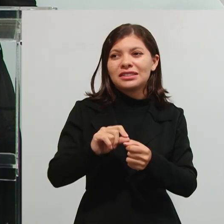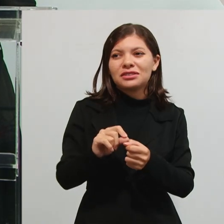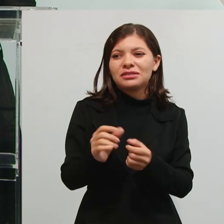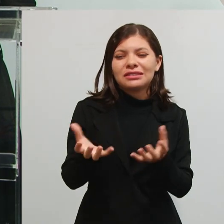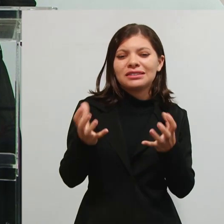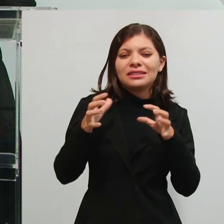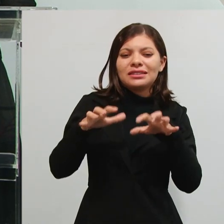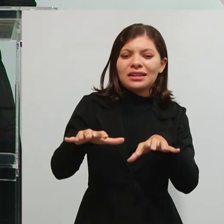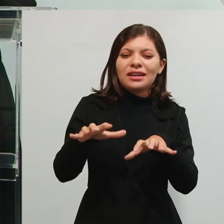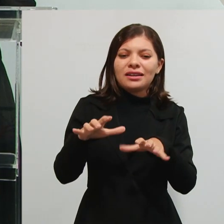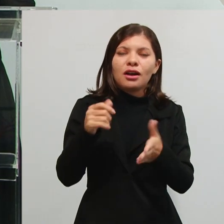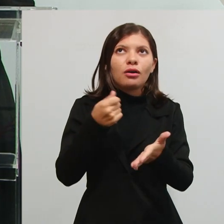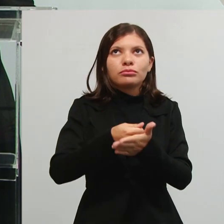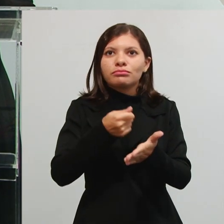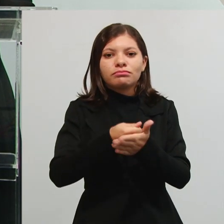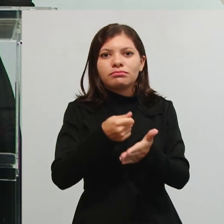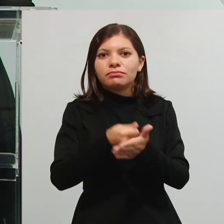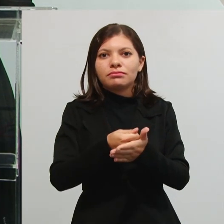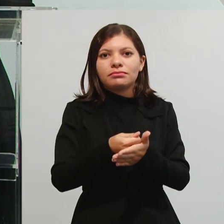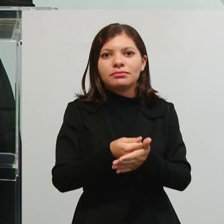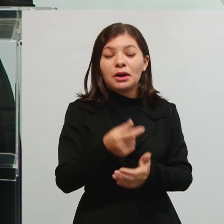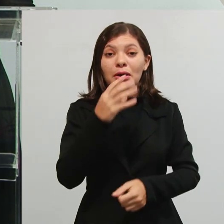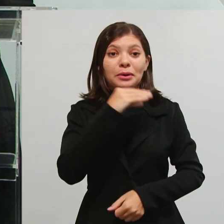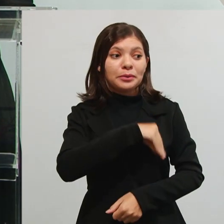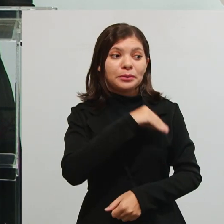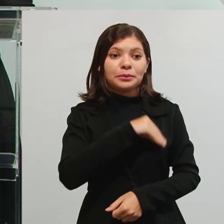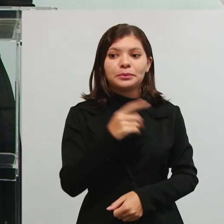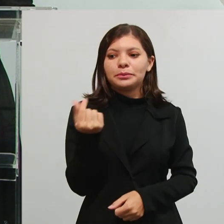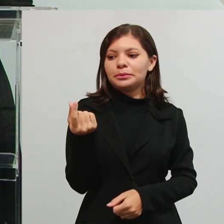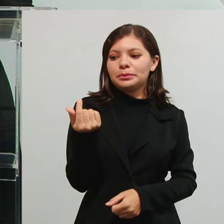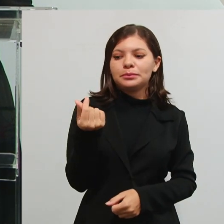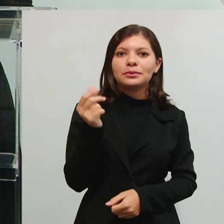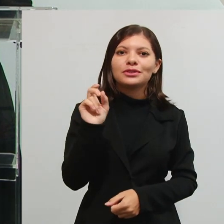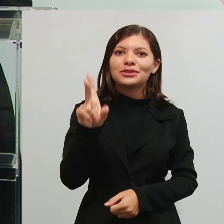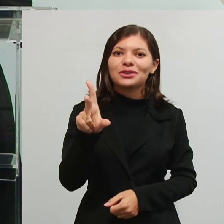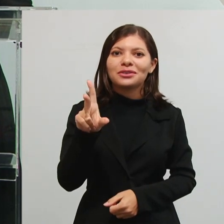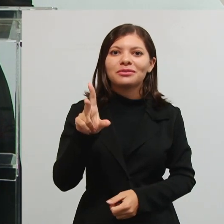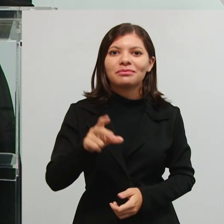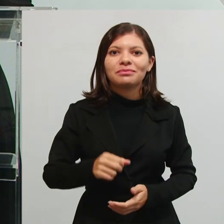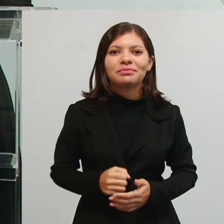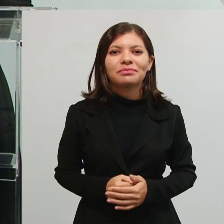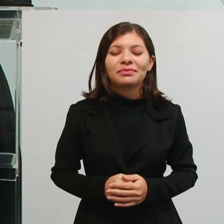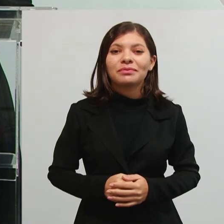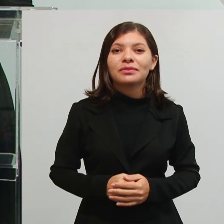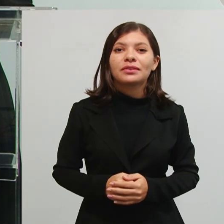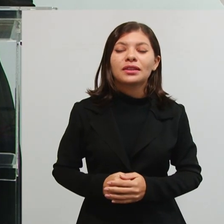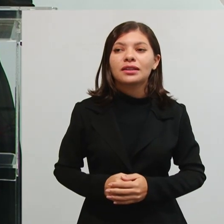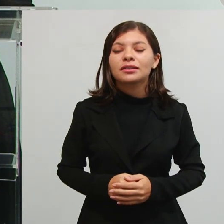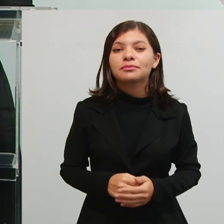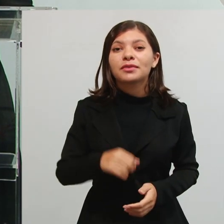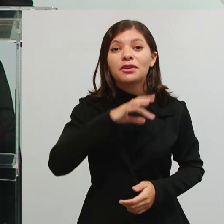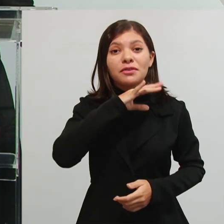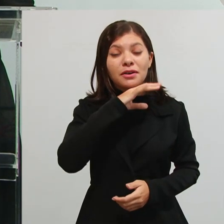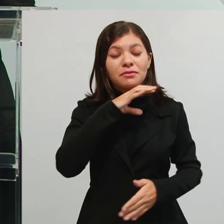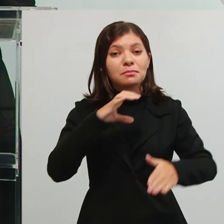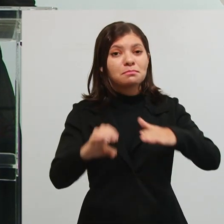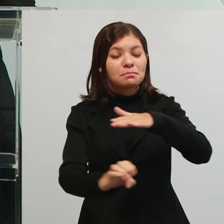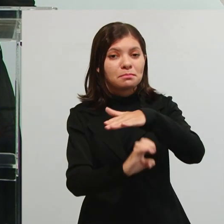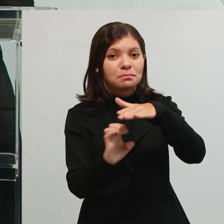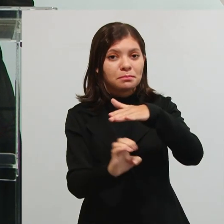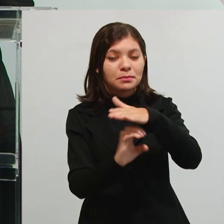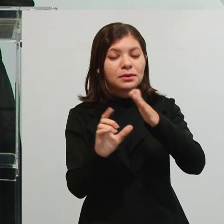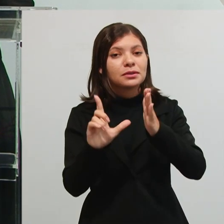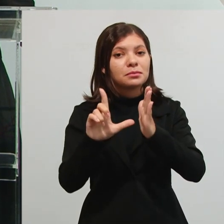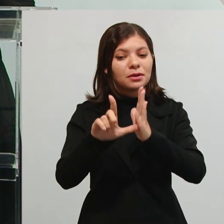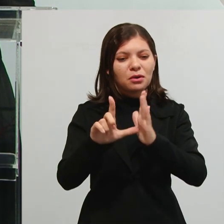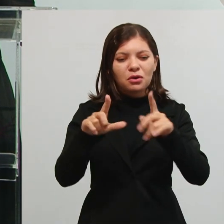às vezes é por obrigação às vezes é pelo salário e muitas vezes acaba comprometendo a imagem da empresa ou do estabelecimento